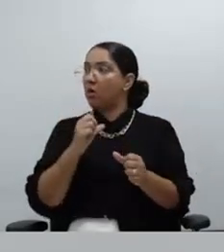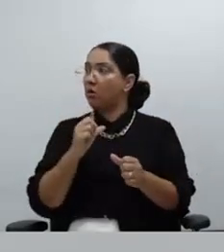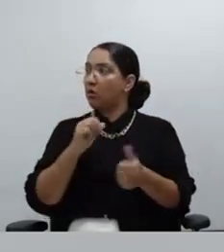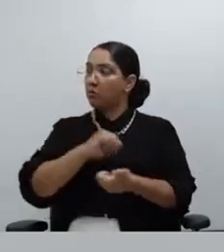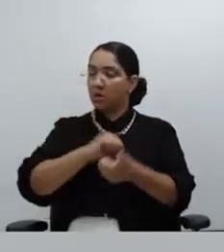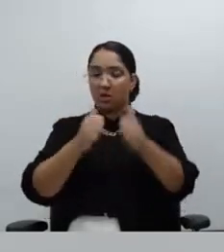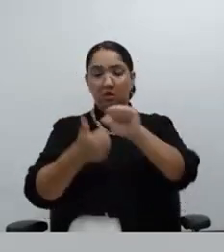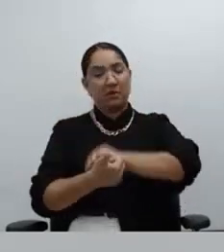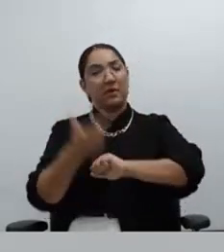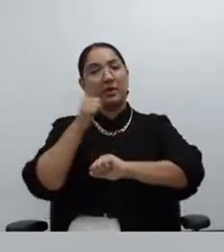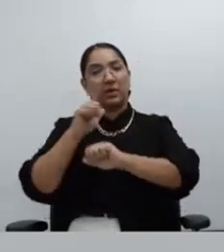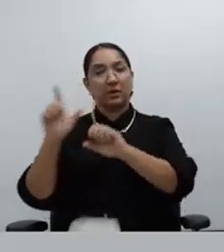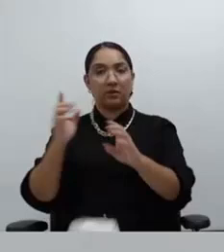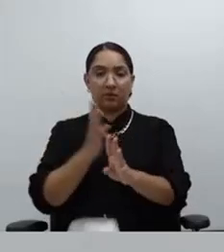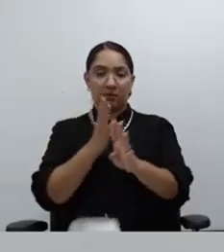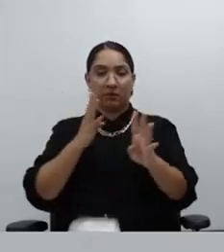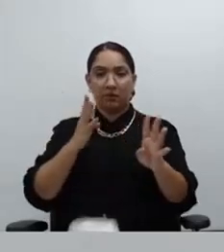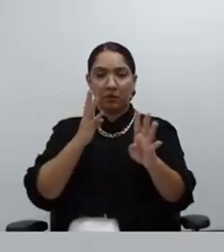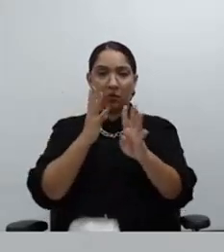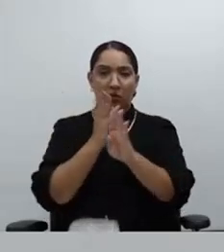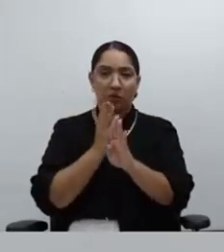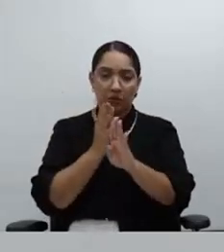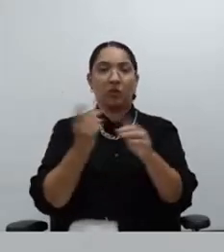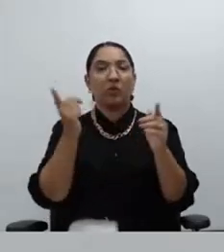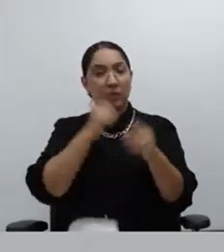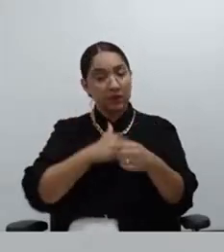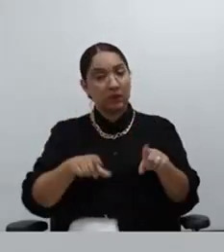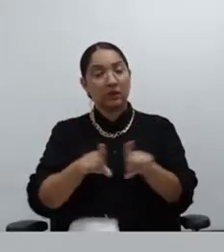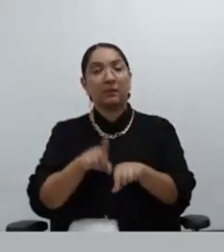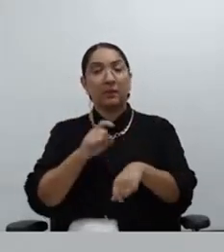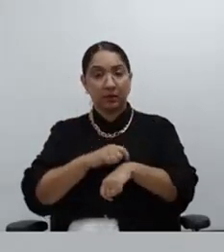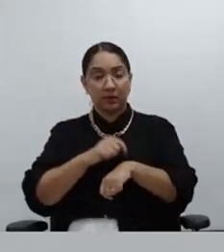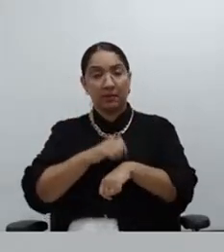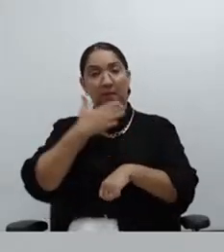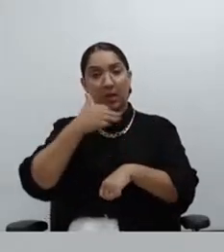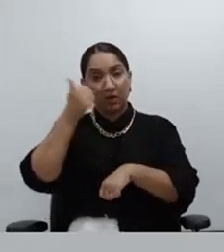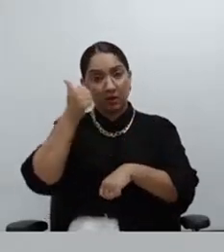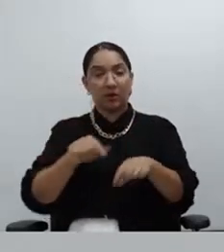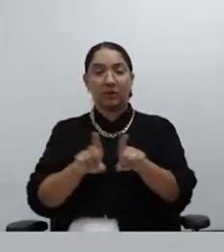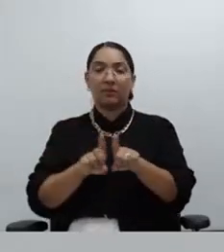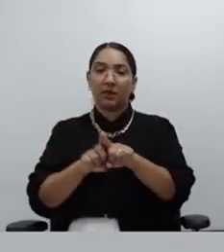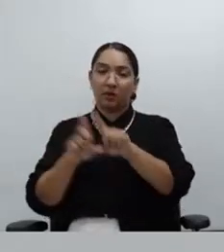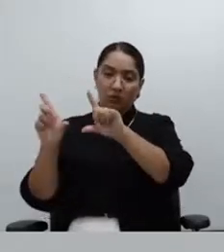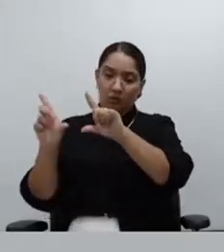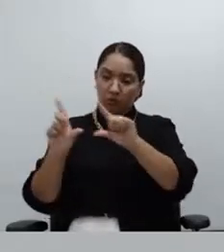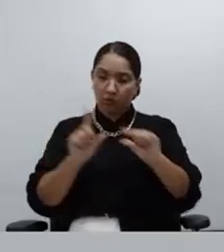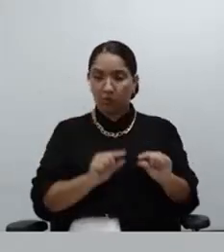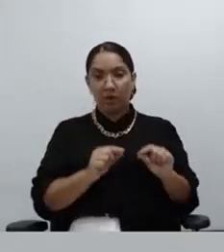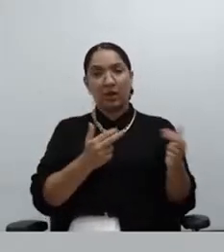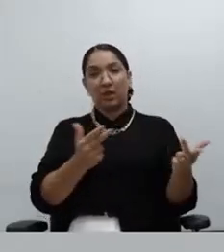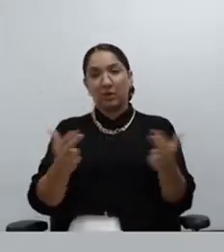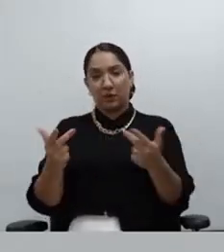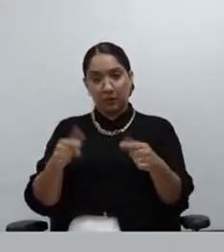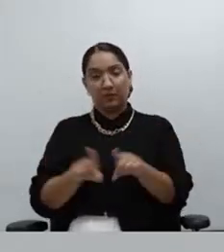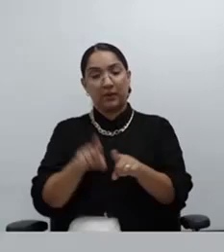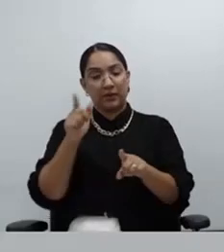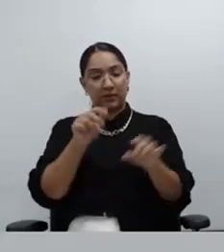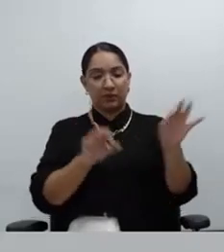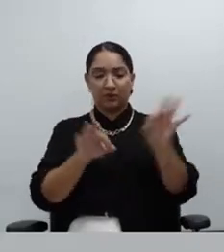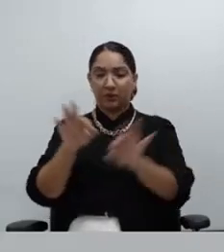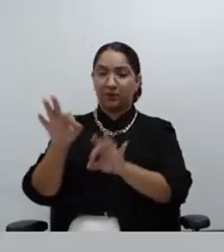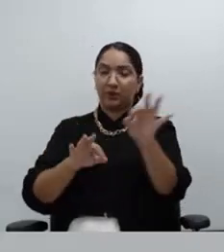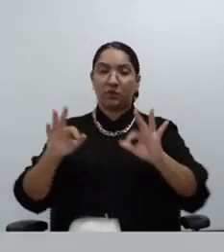sejam cada vez menores e o tempo de atendimento aos nossos usuários seja também cada vez menor em termos de organização